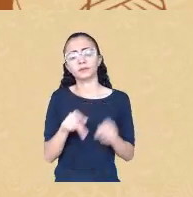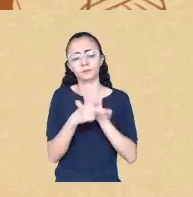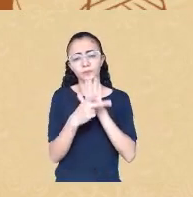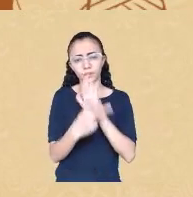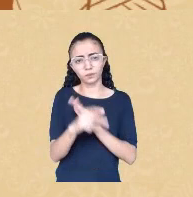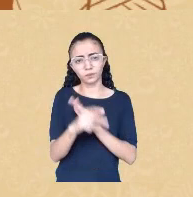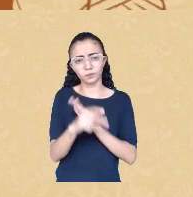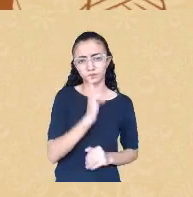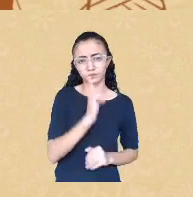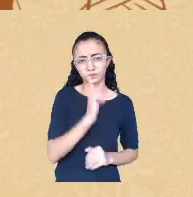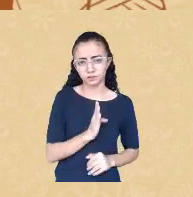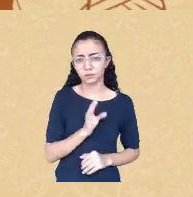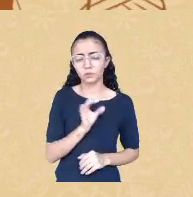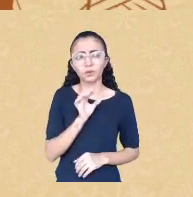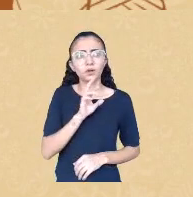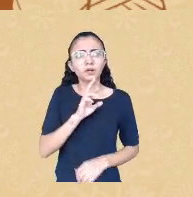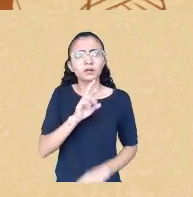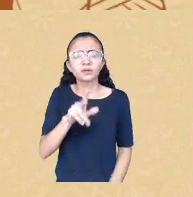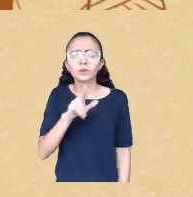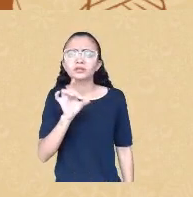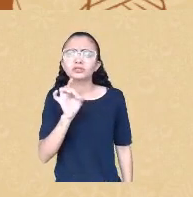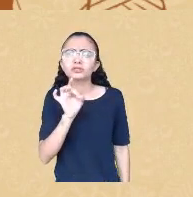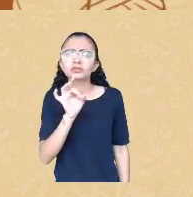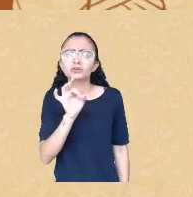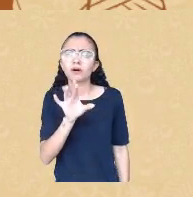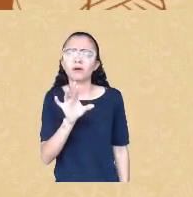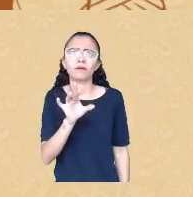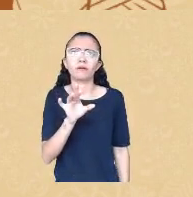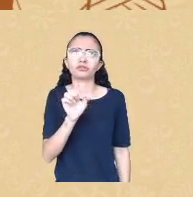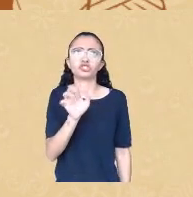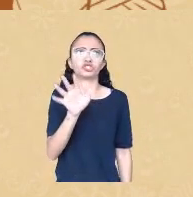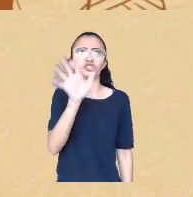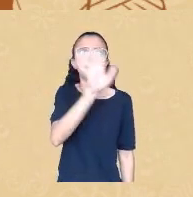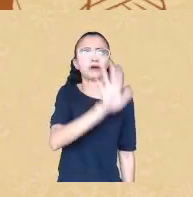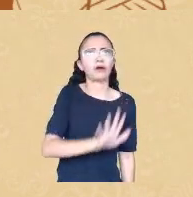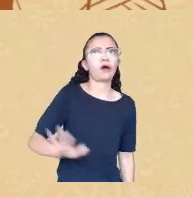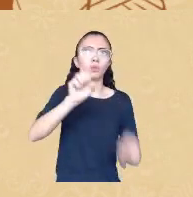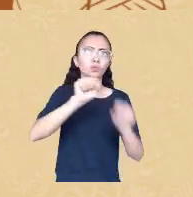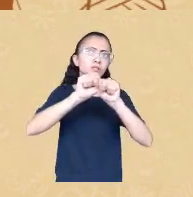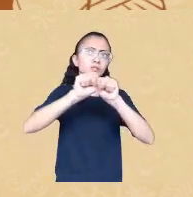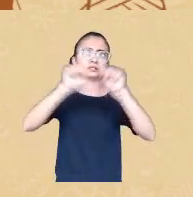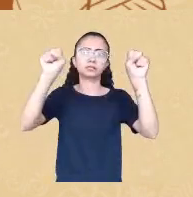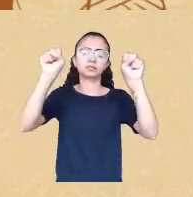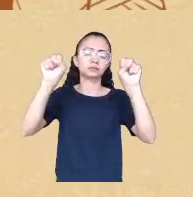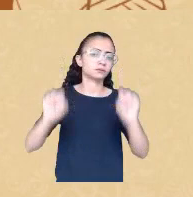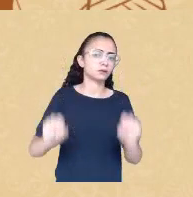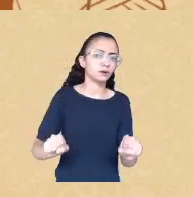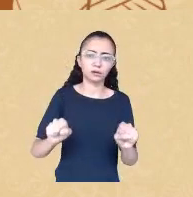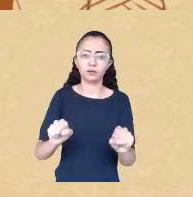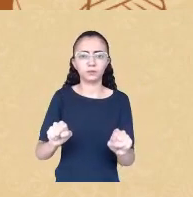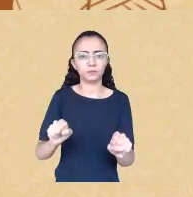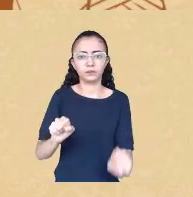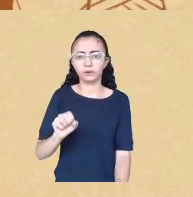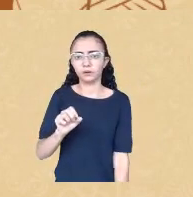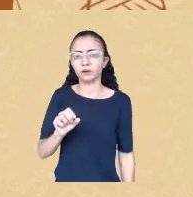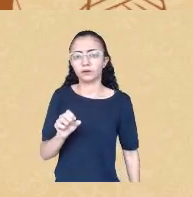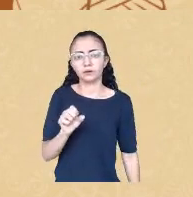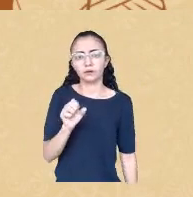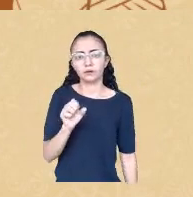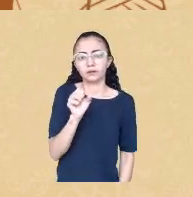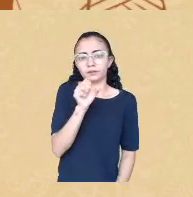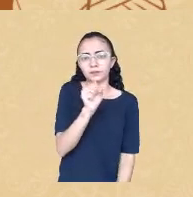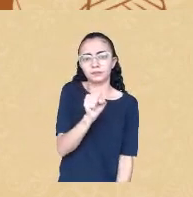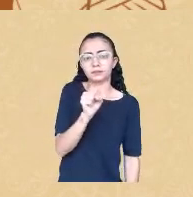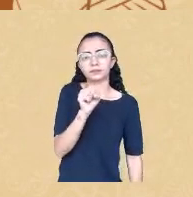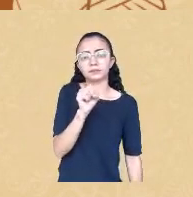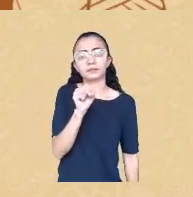de, um genérico sistema, seja o sistema com S ou o sistema com C, um